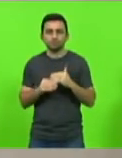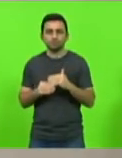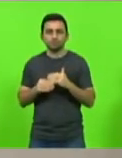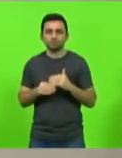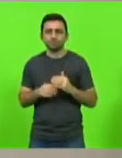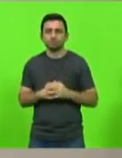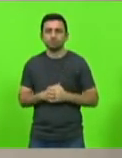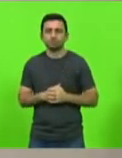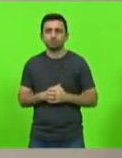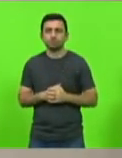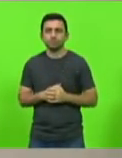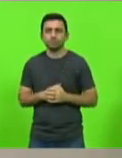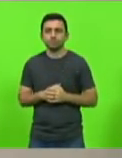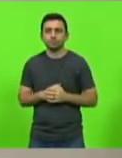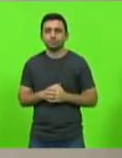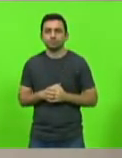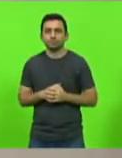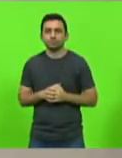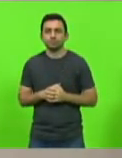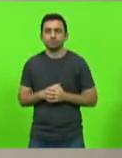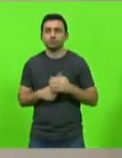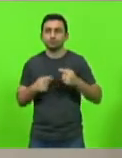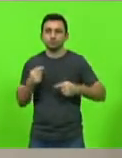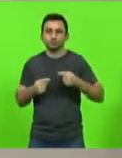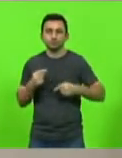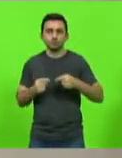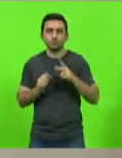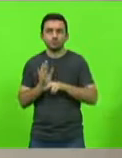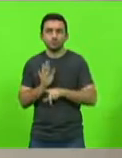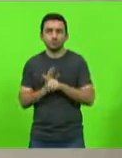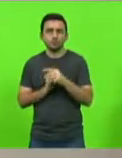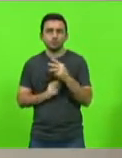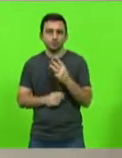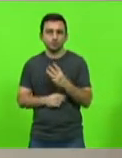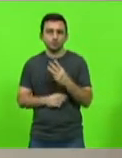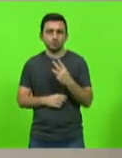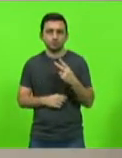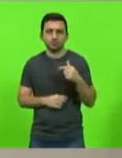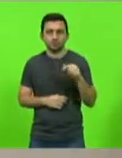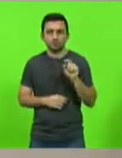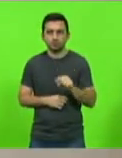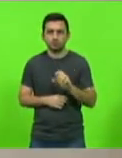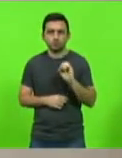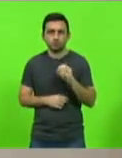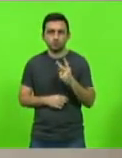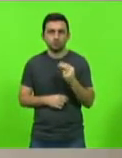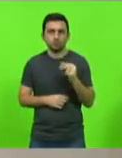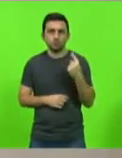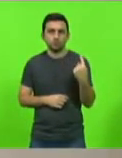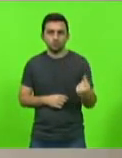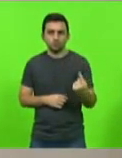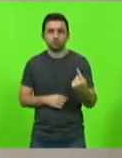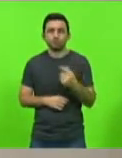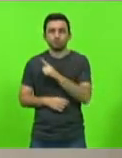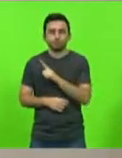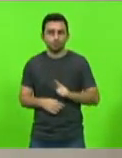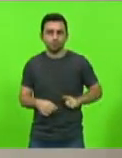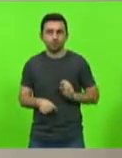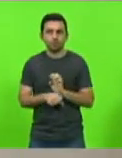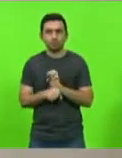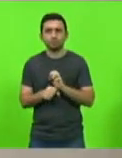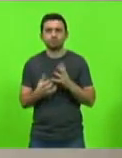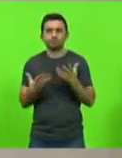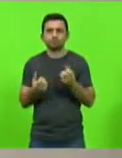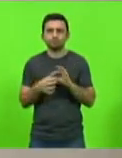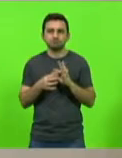Aprovado por unanimidade. Discussão e votação do projeto de lei 327.0 de 2021, autor governo do Estado, autoriza a doação de